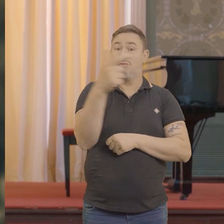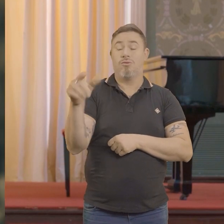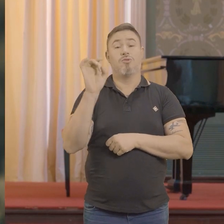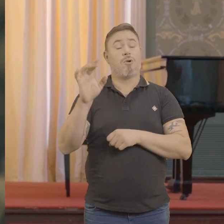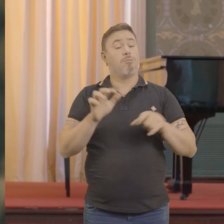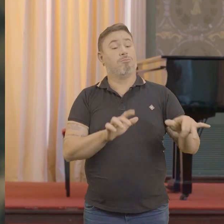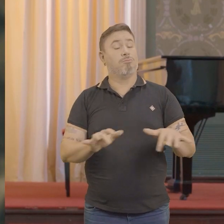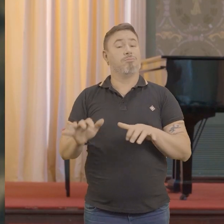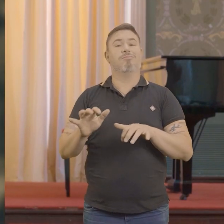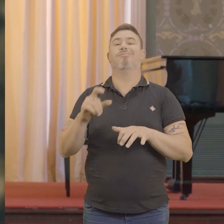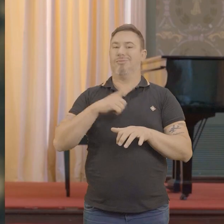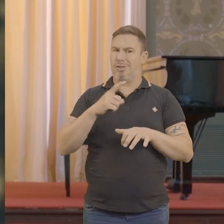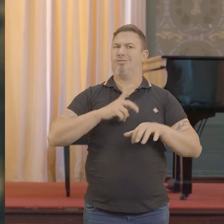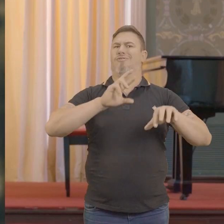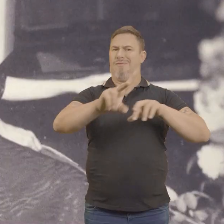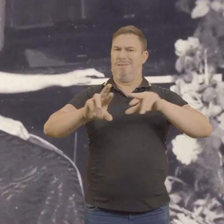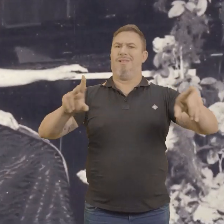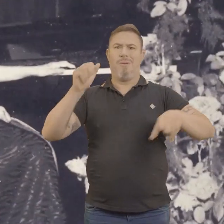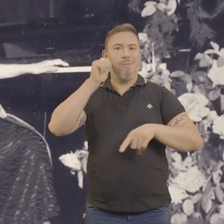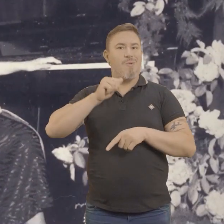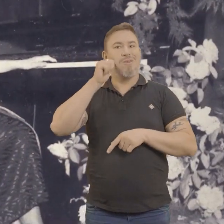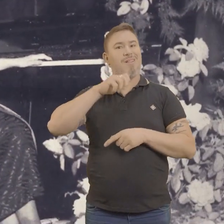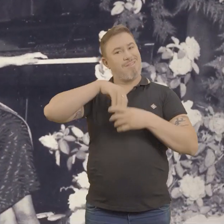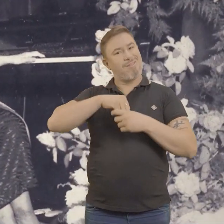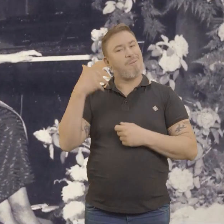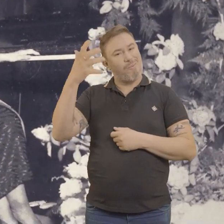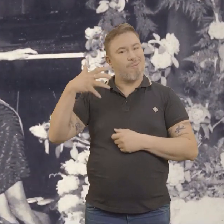né, mulheres nativas, né, na música.